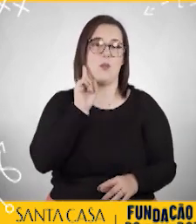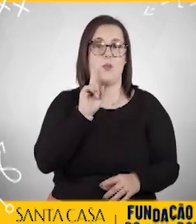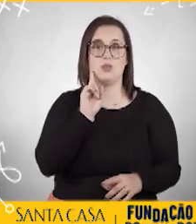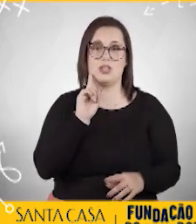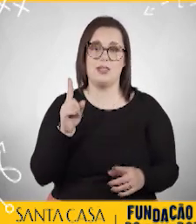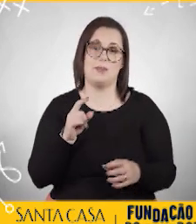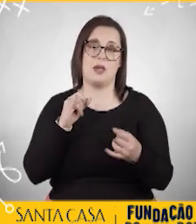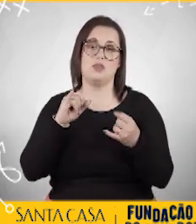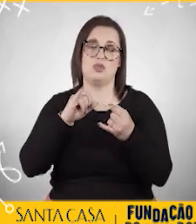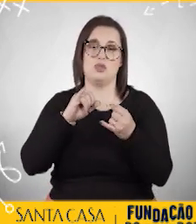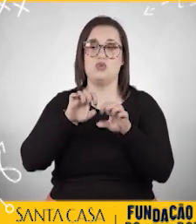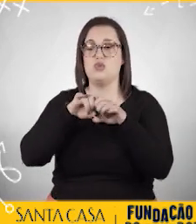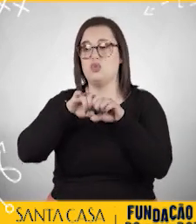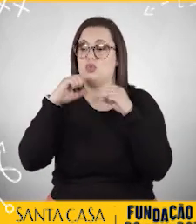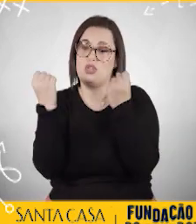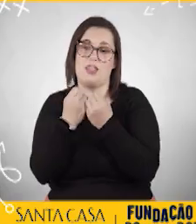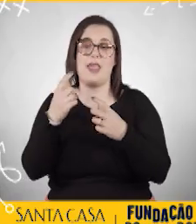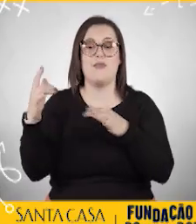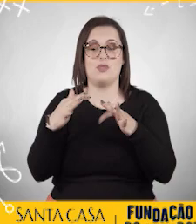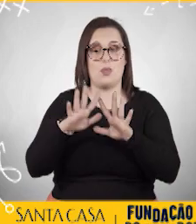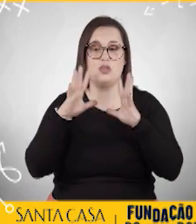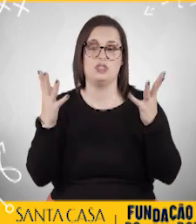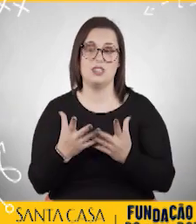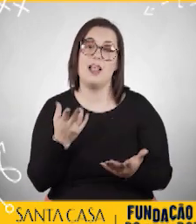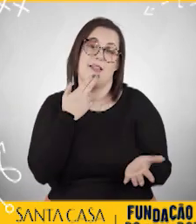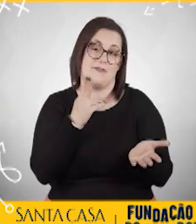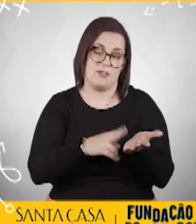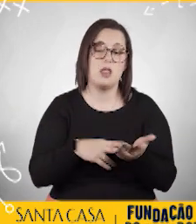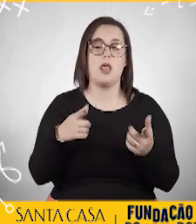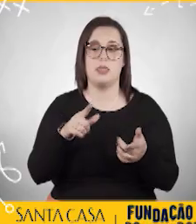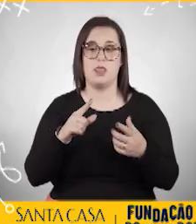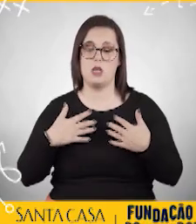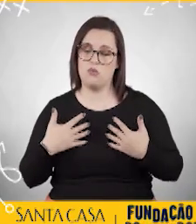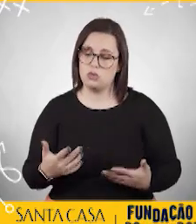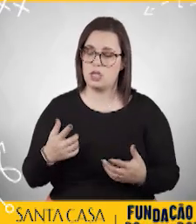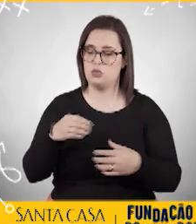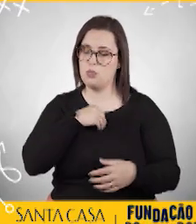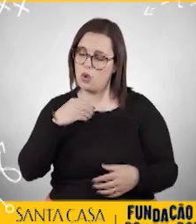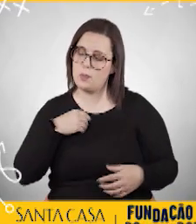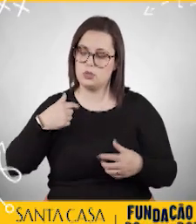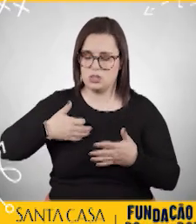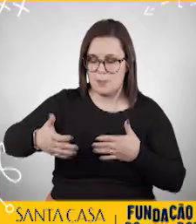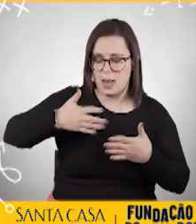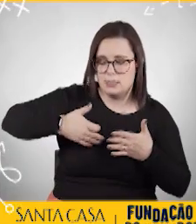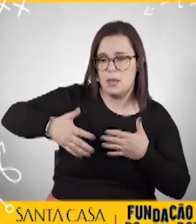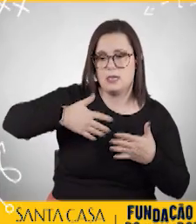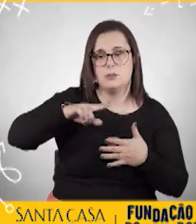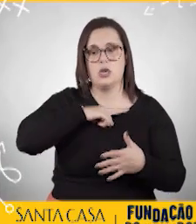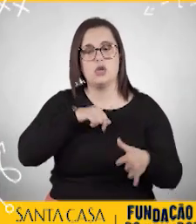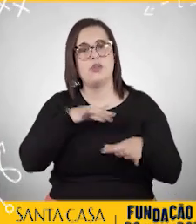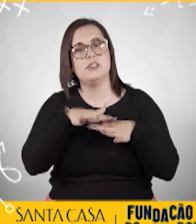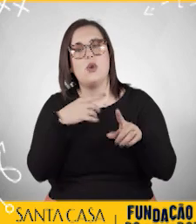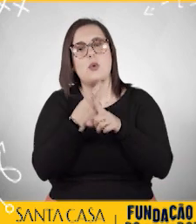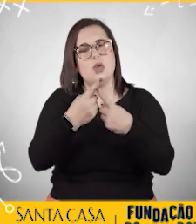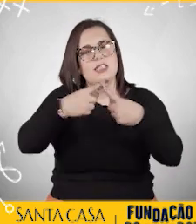coisa importante para a sociedade e para o futebol em geral. Na verdade, as iniciativas e as preocupações que temos aqui semanalmente em